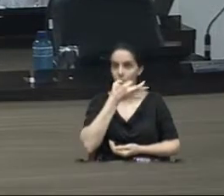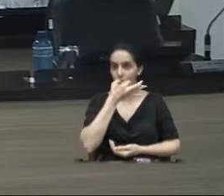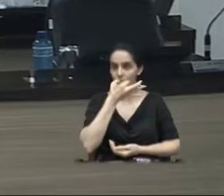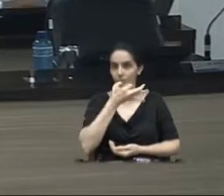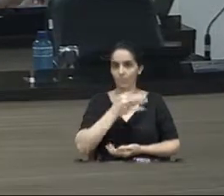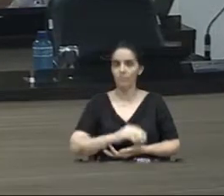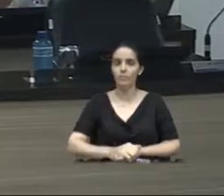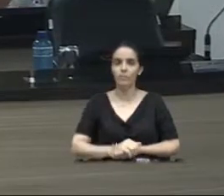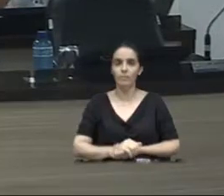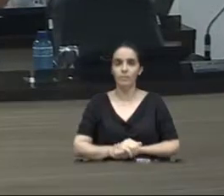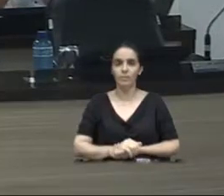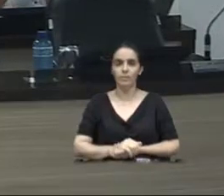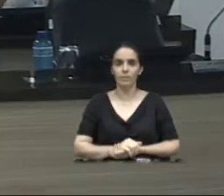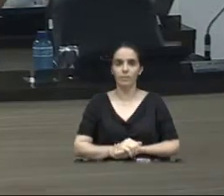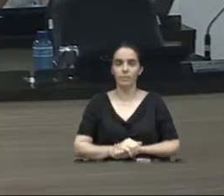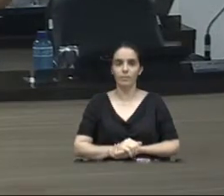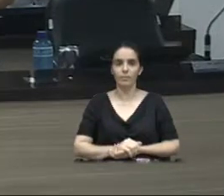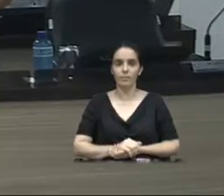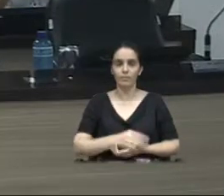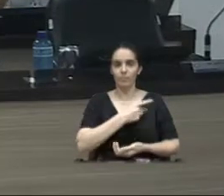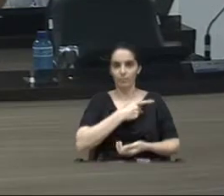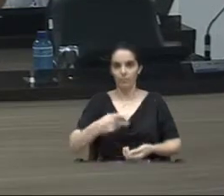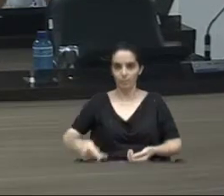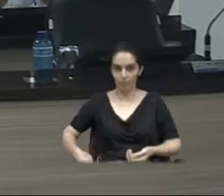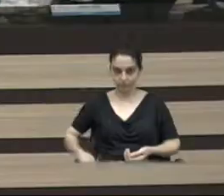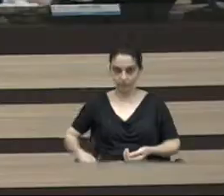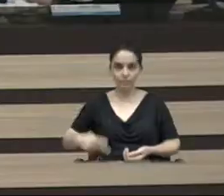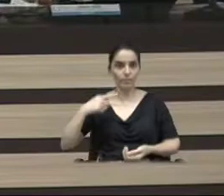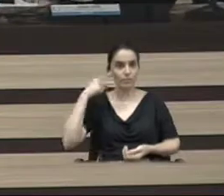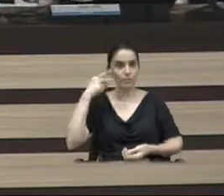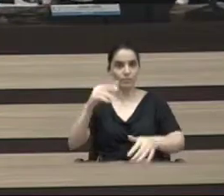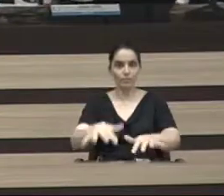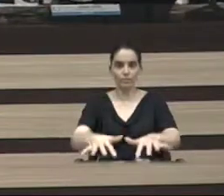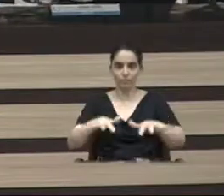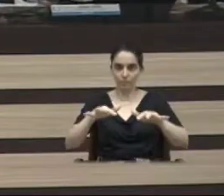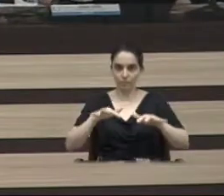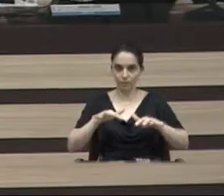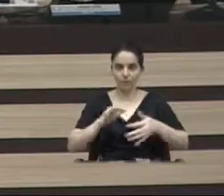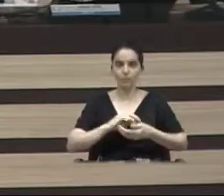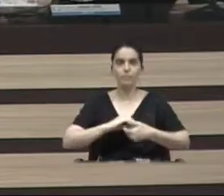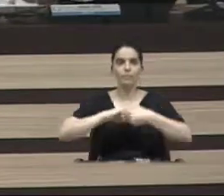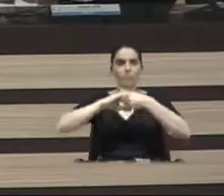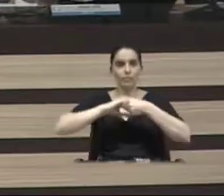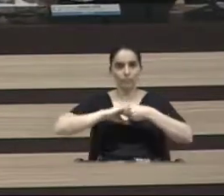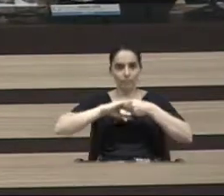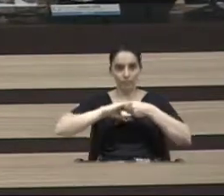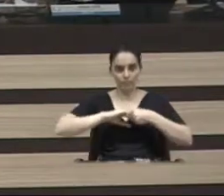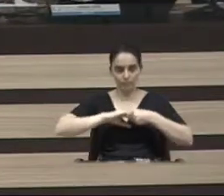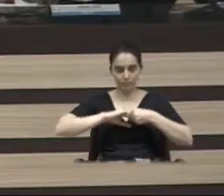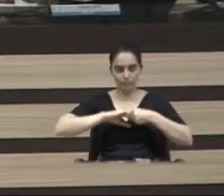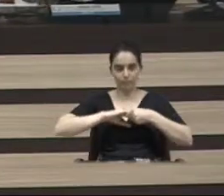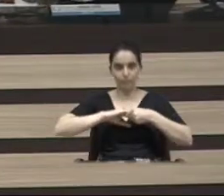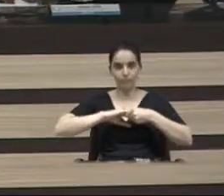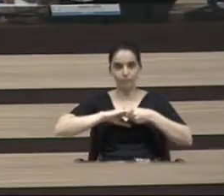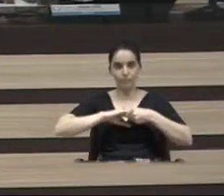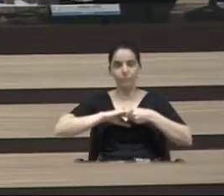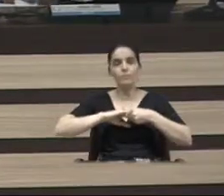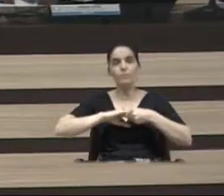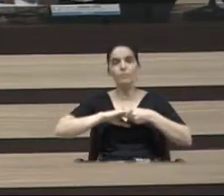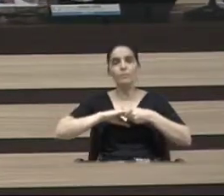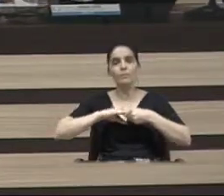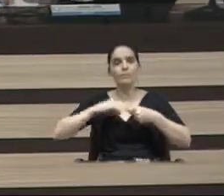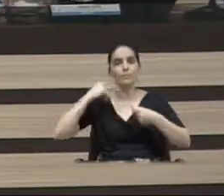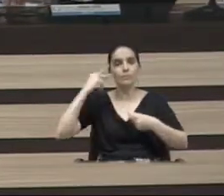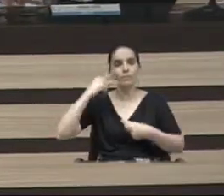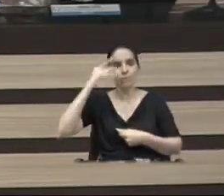Félix. Senhor presidente, nobres pares, plateia presente, parabéns à vereadora